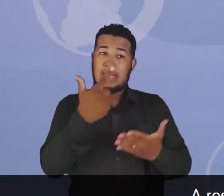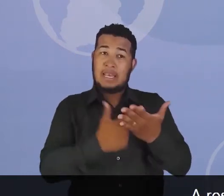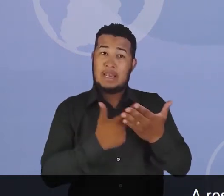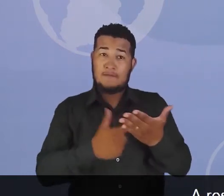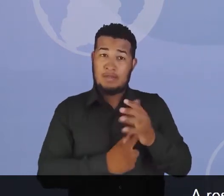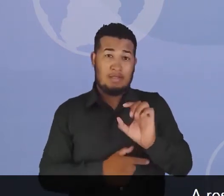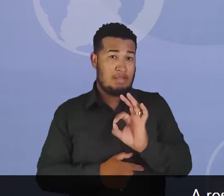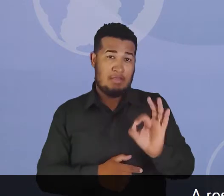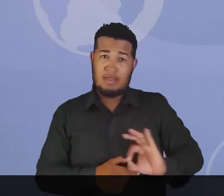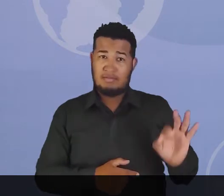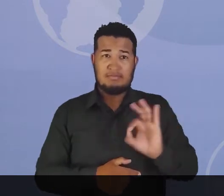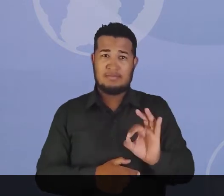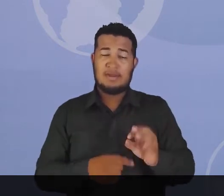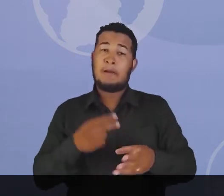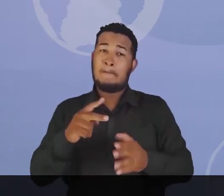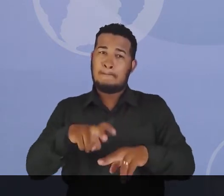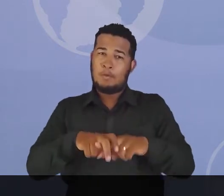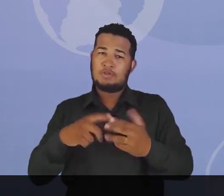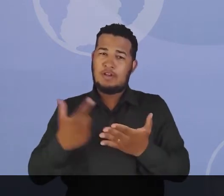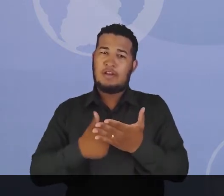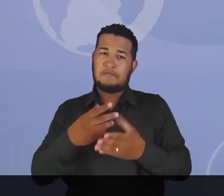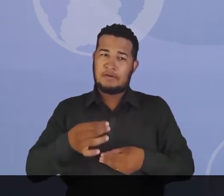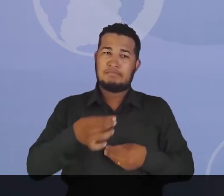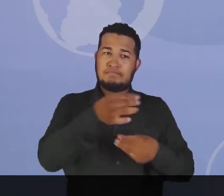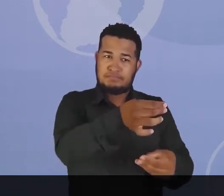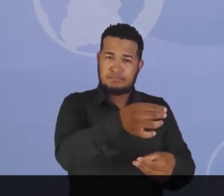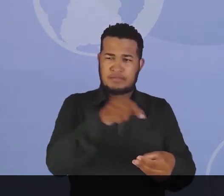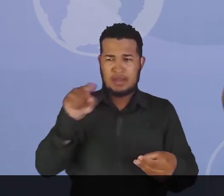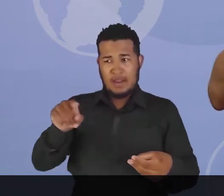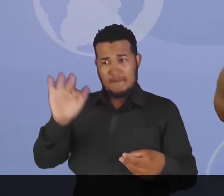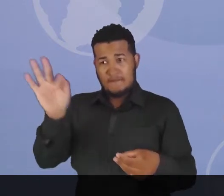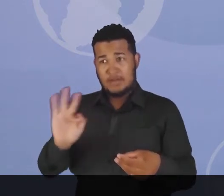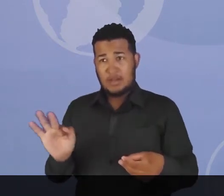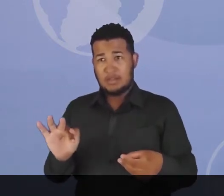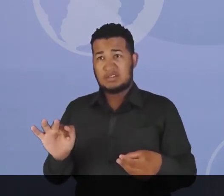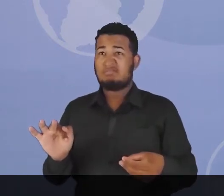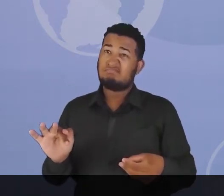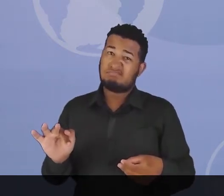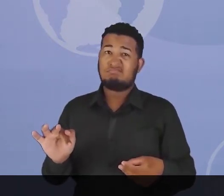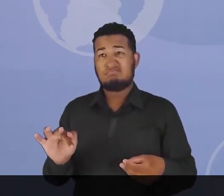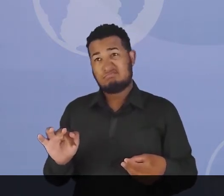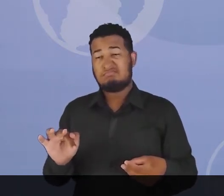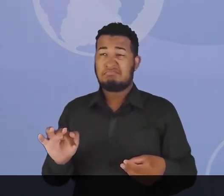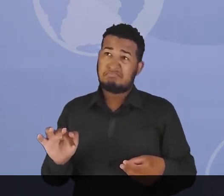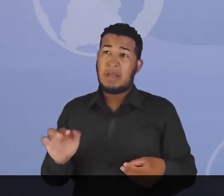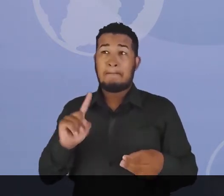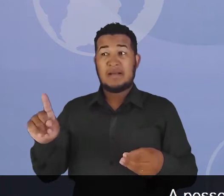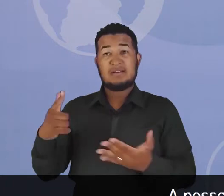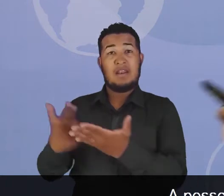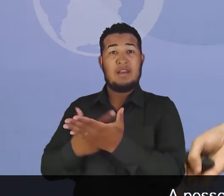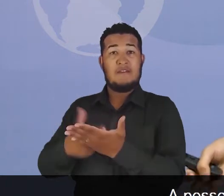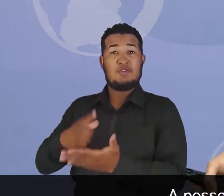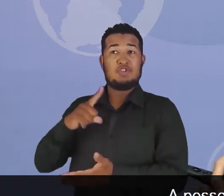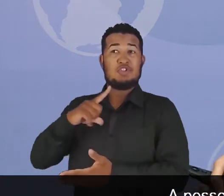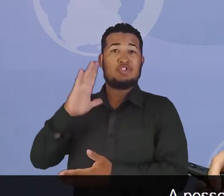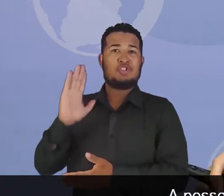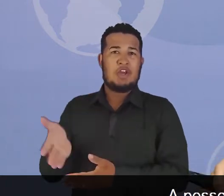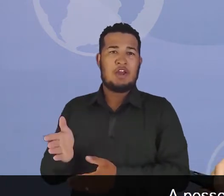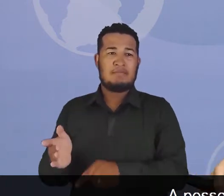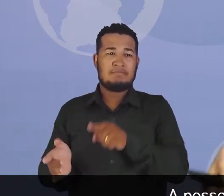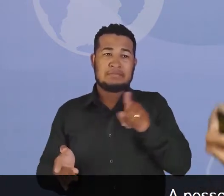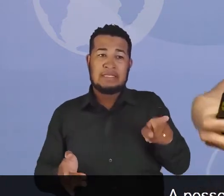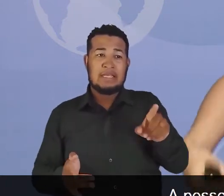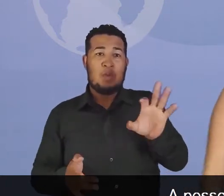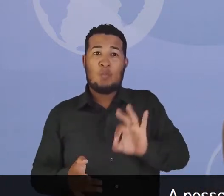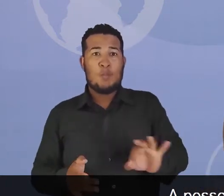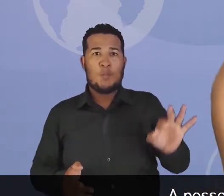tem livros. A pessoa X ficaria feliz? Ficaria, mas ela já tem livro. A pessoa Y, porque não